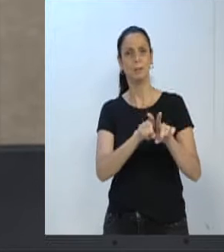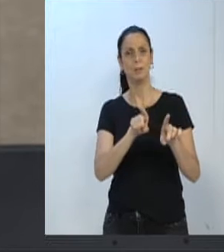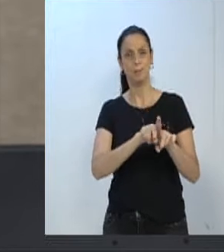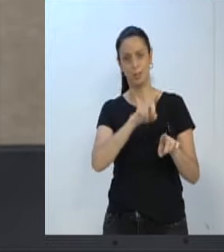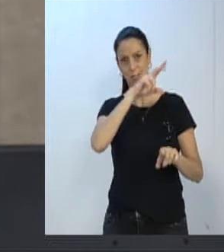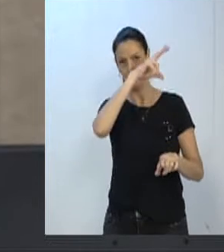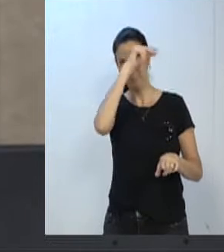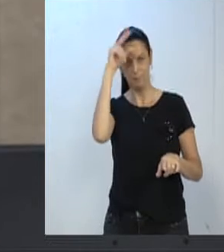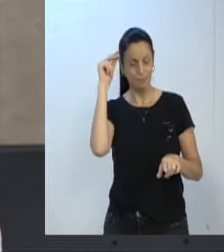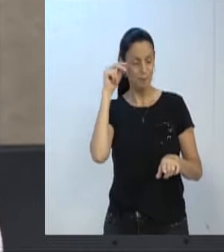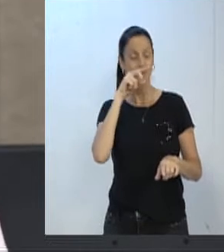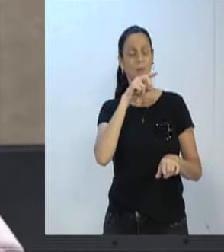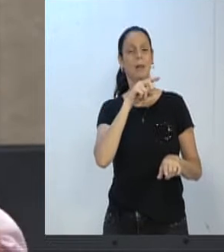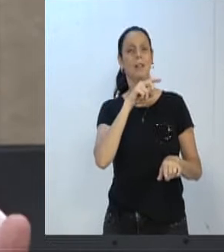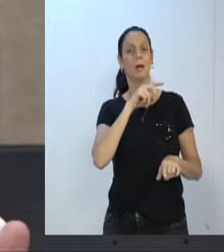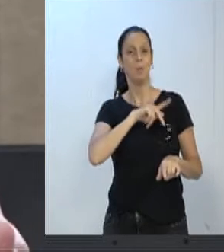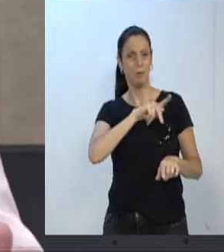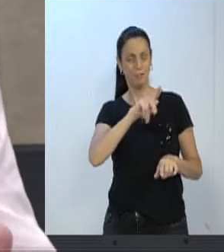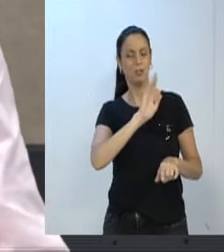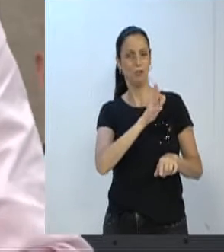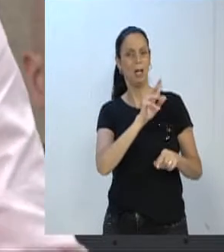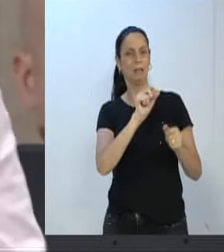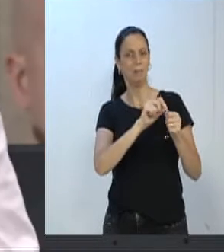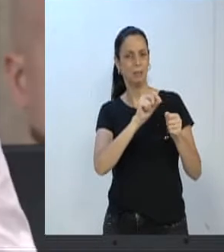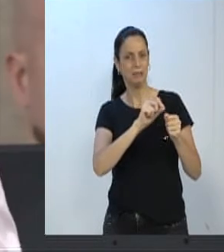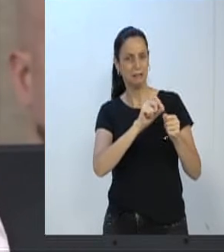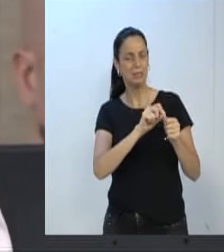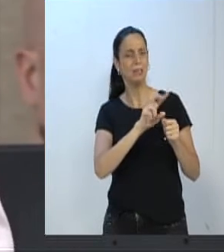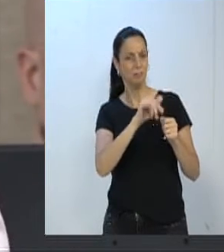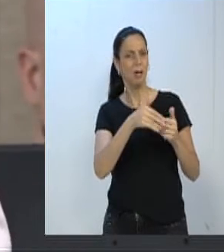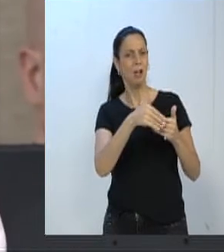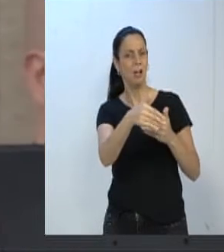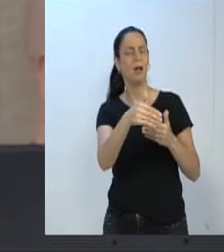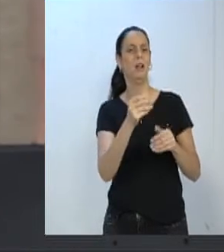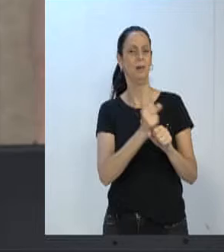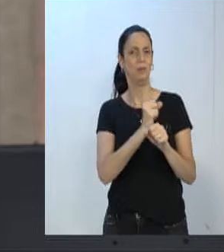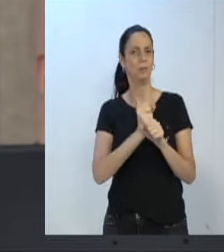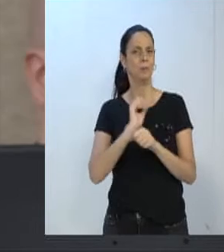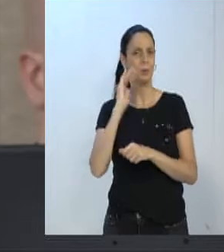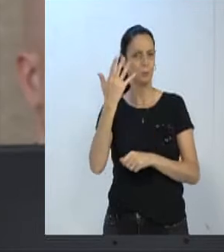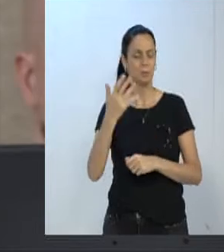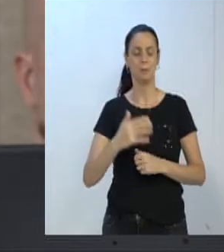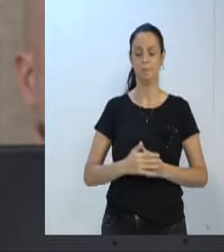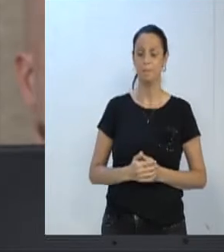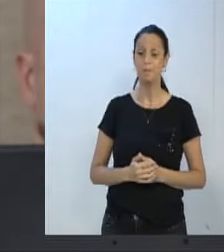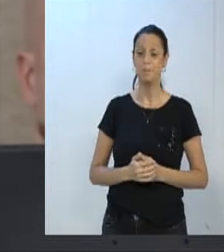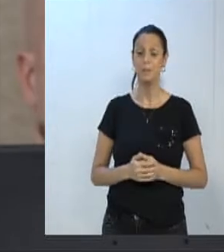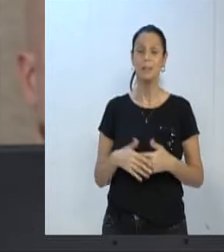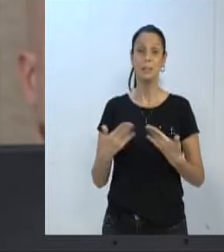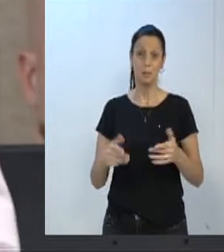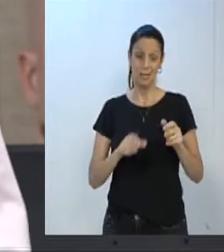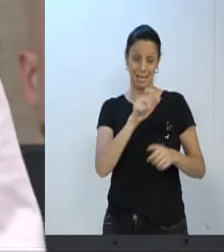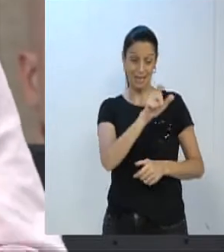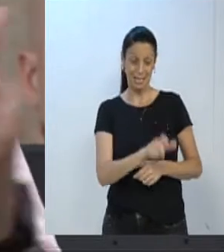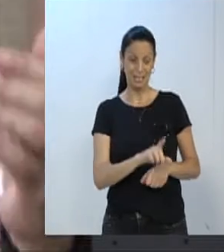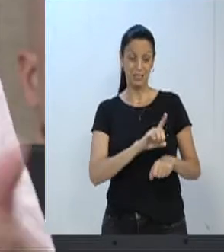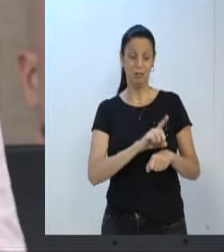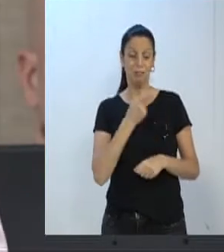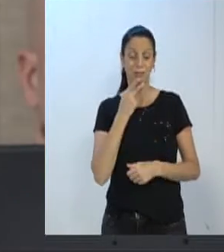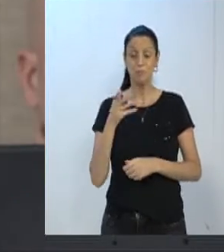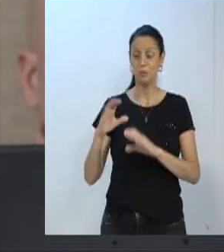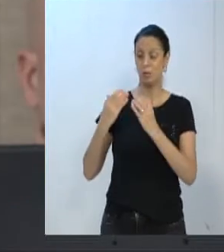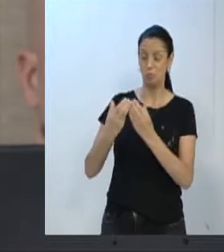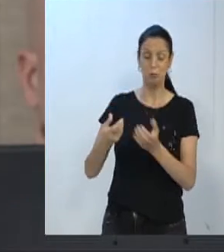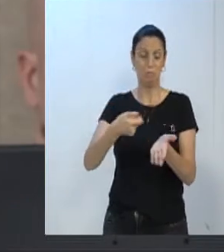aí então a gente vai ficar fiscalizando para que se agiliza mais rápido possível porque como não é mesmo ela falou a comunidade cobra muito dela enquanto a diretora para